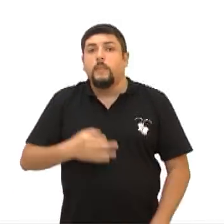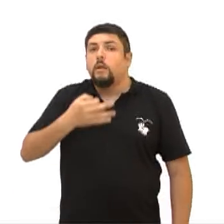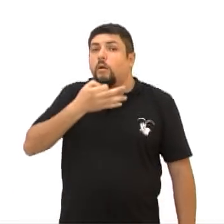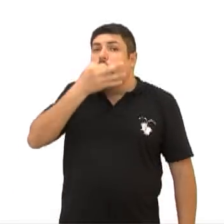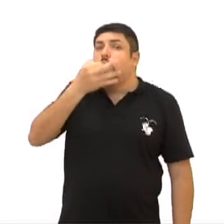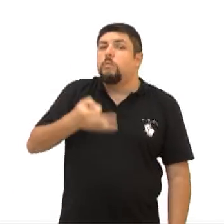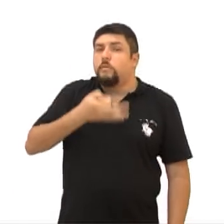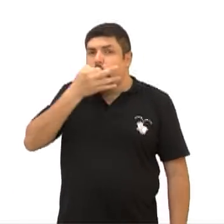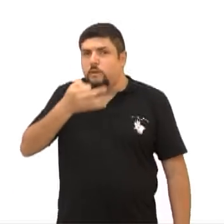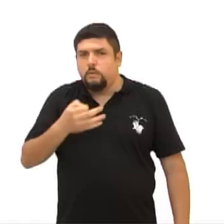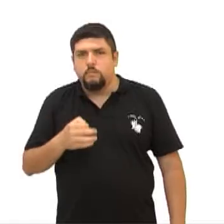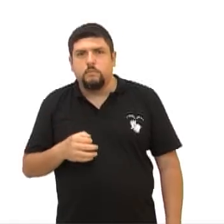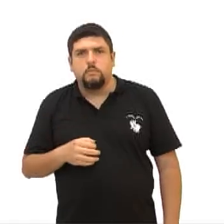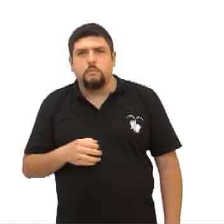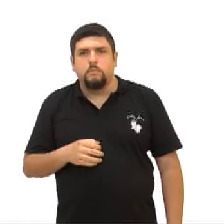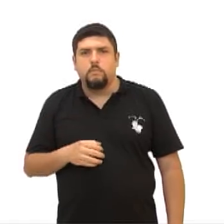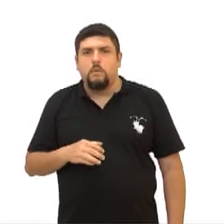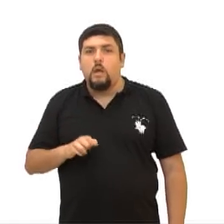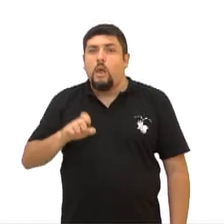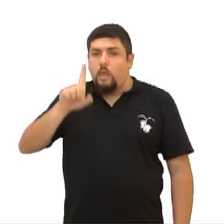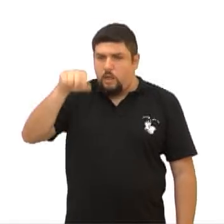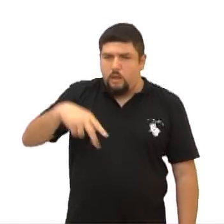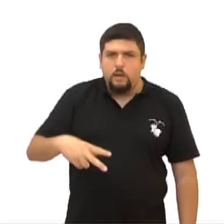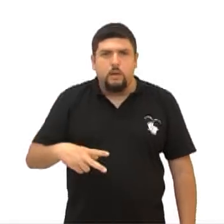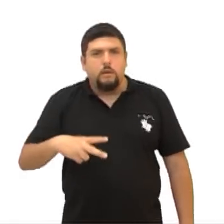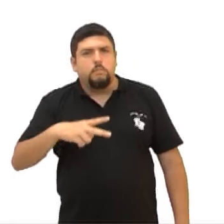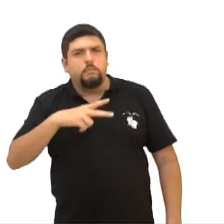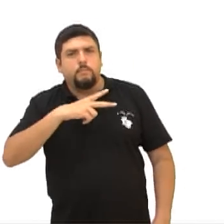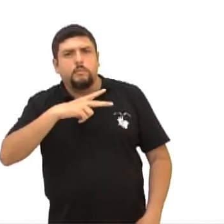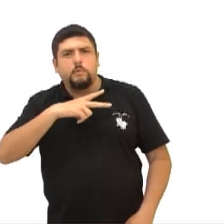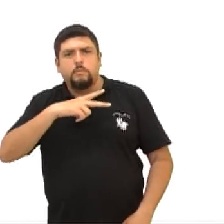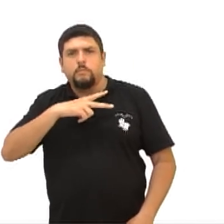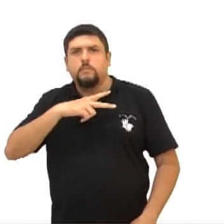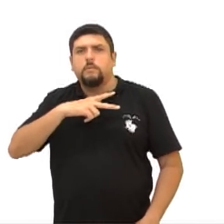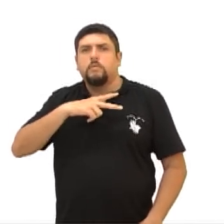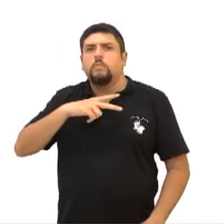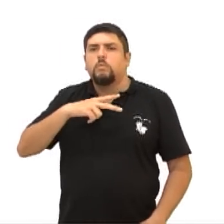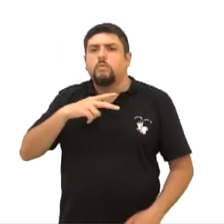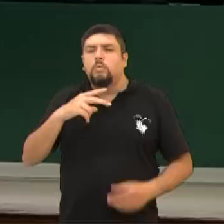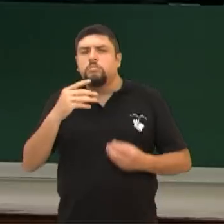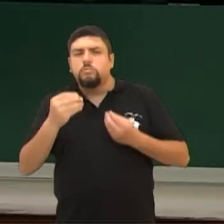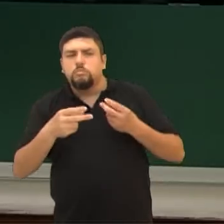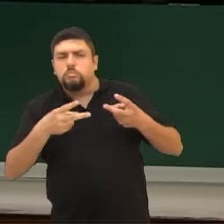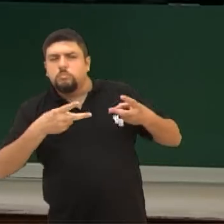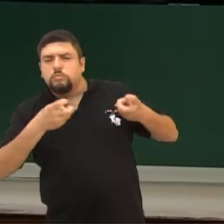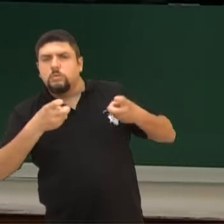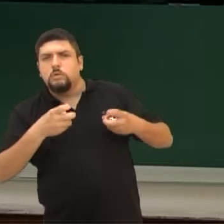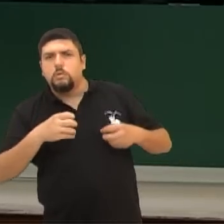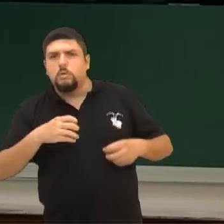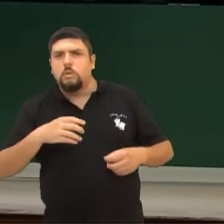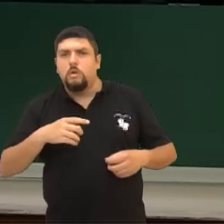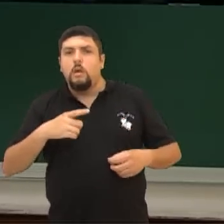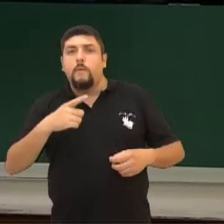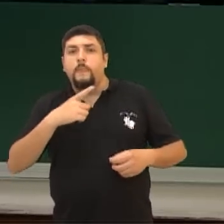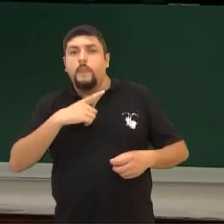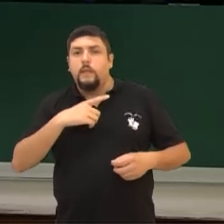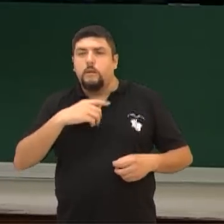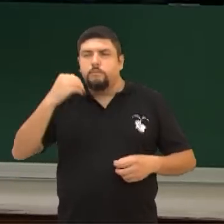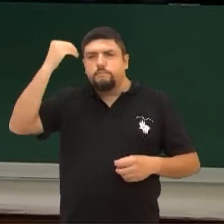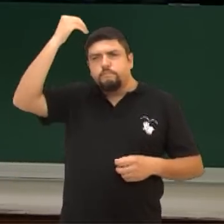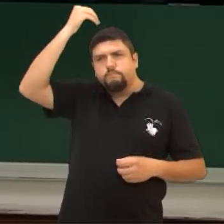Opinião. Visão particular acerca de um fato. Reflete juízo de valor